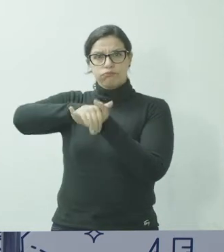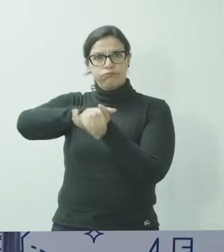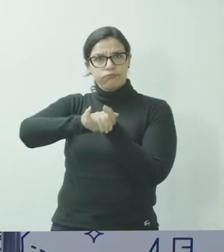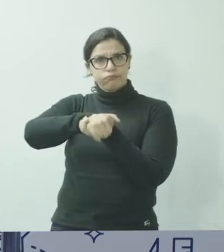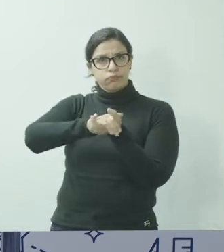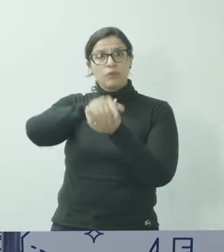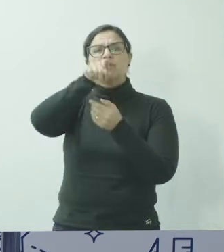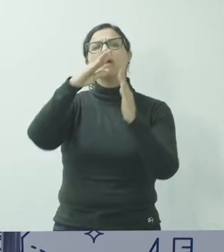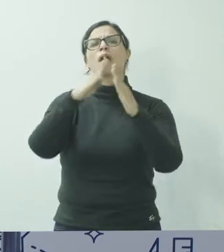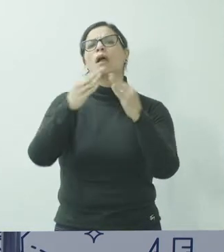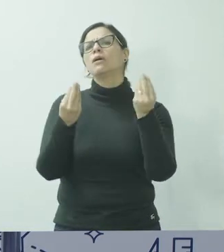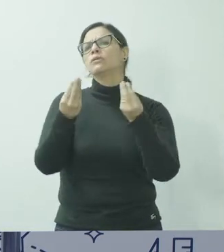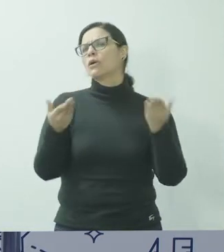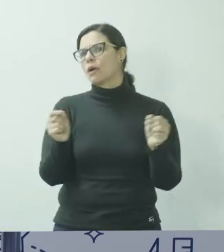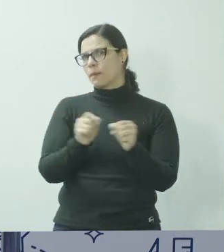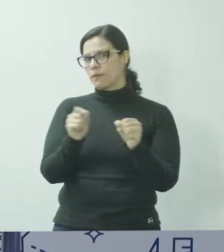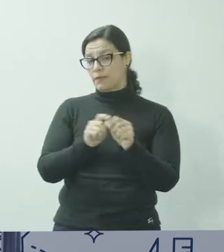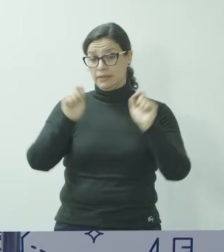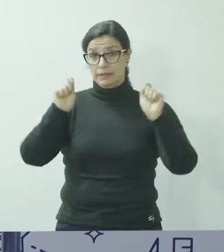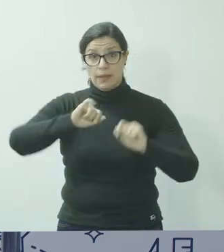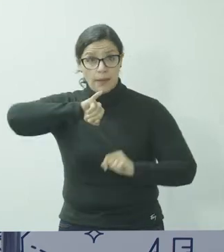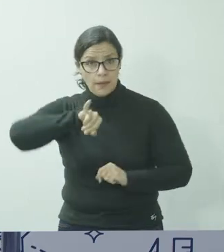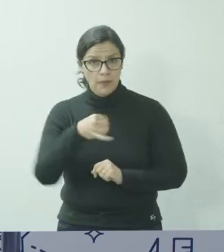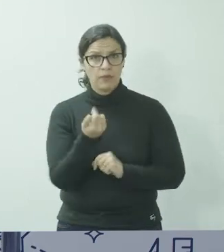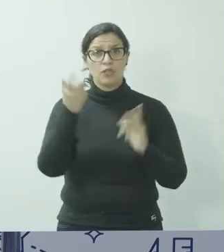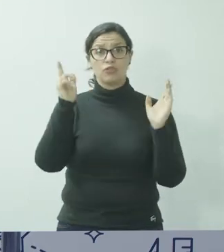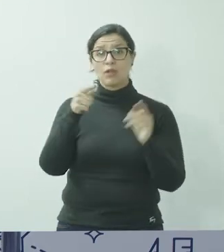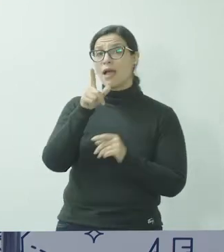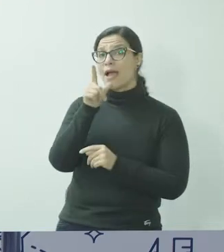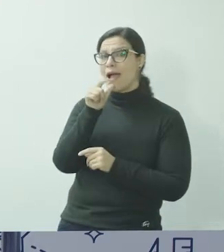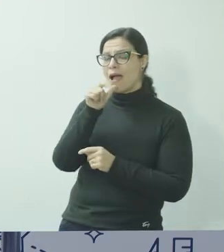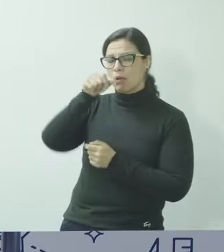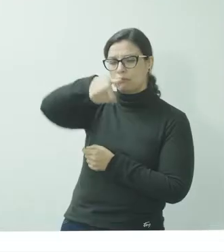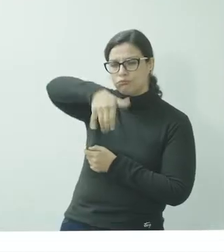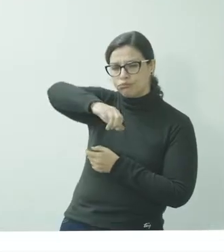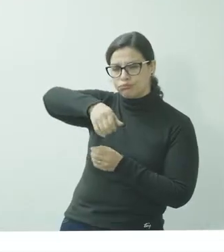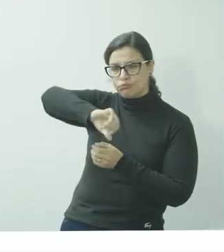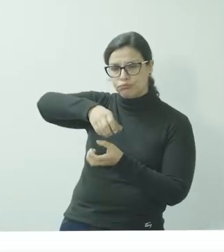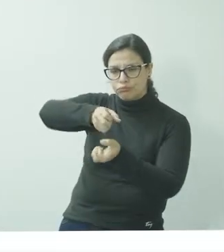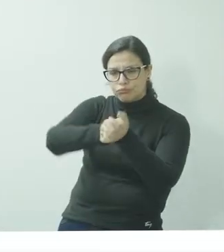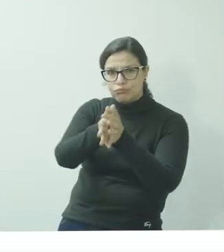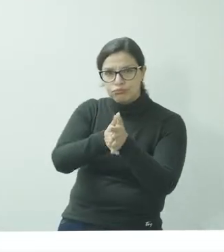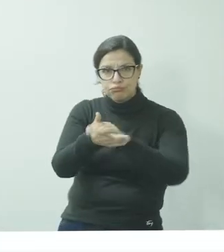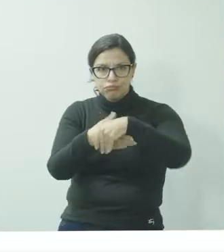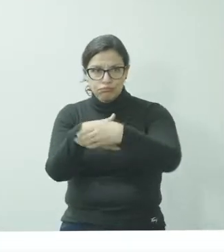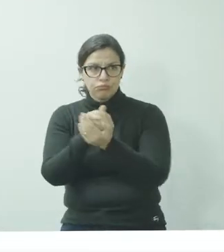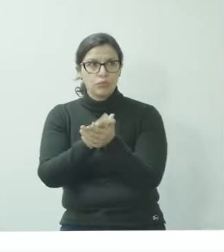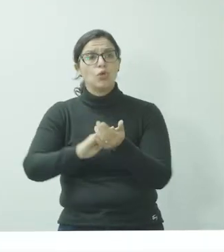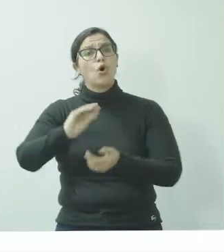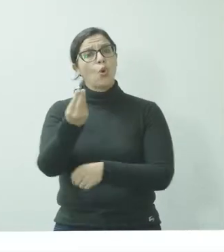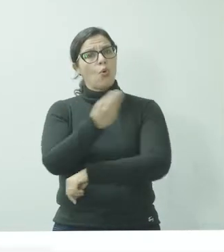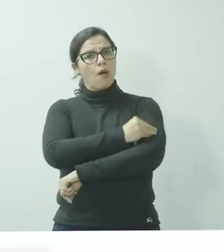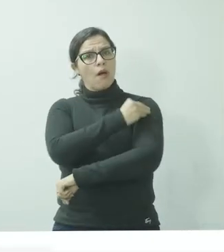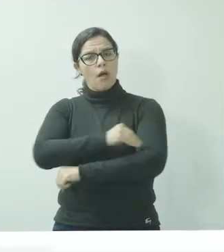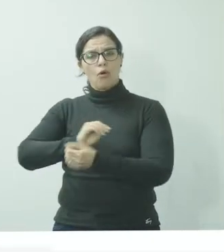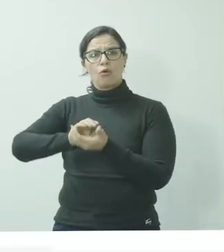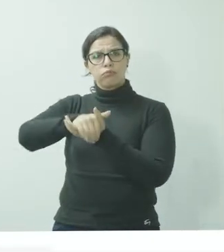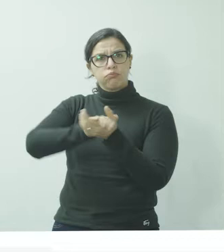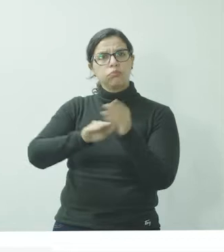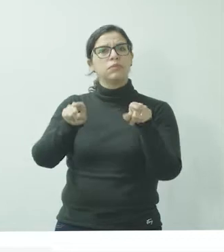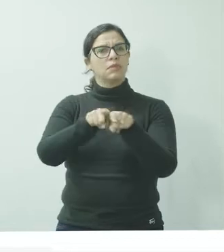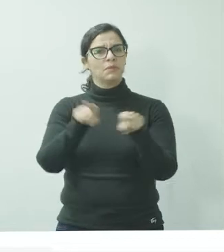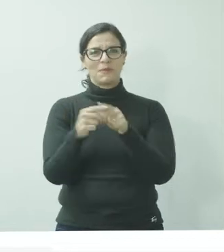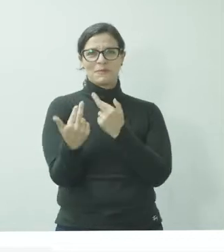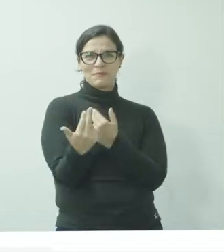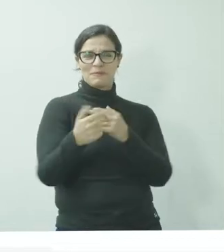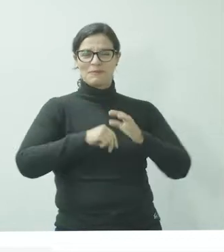aproveitar lavar suas mãos ou usar o álcool em gel também eu